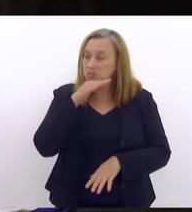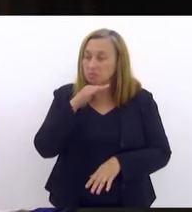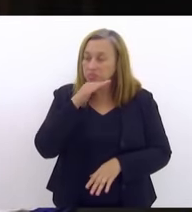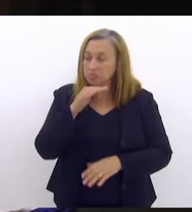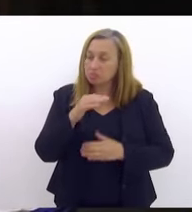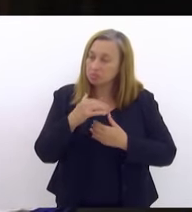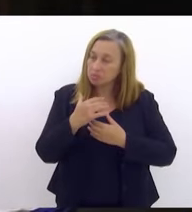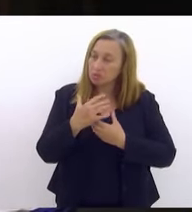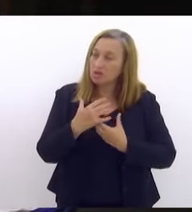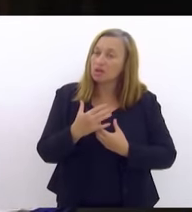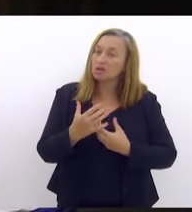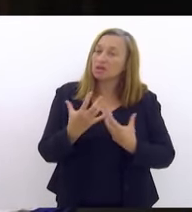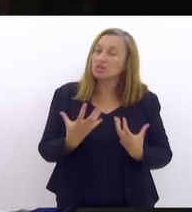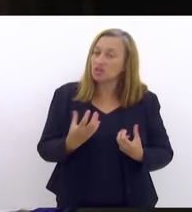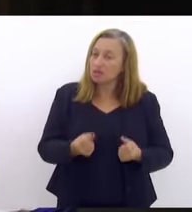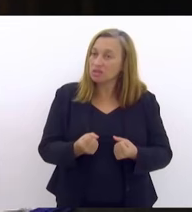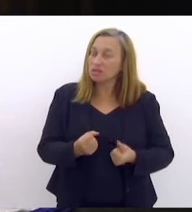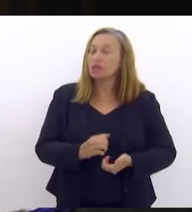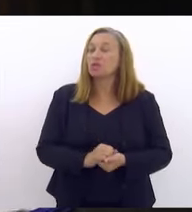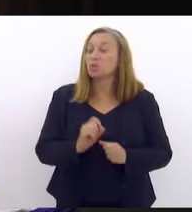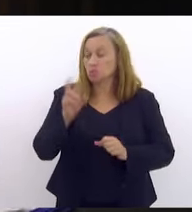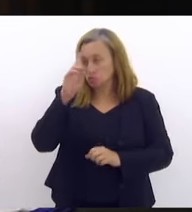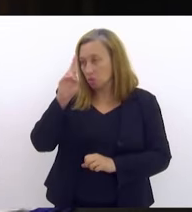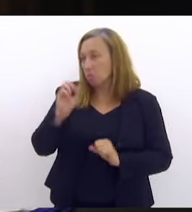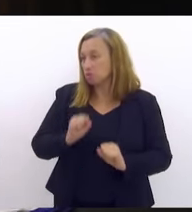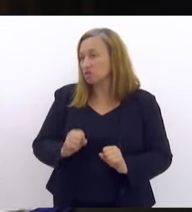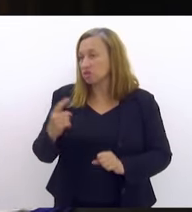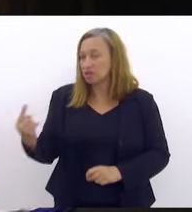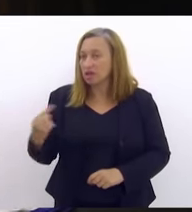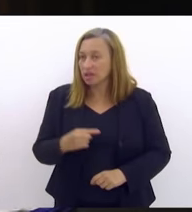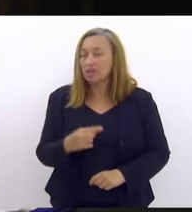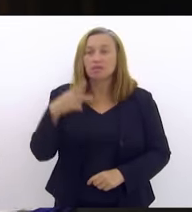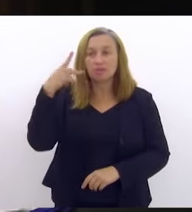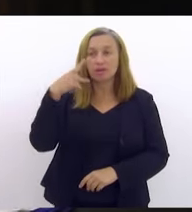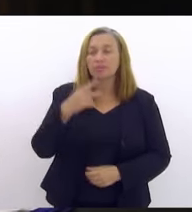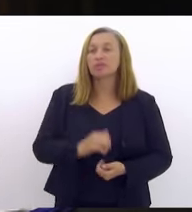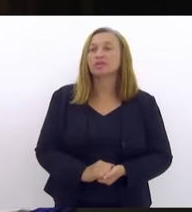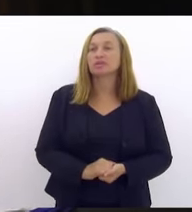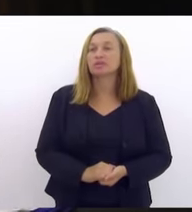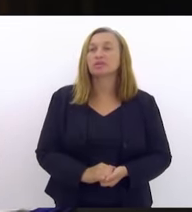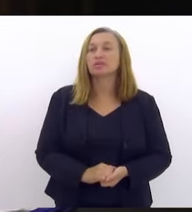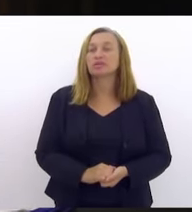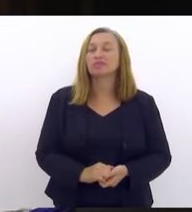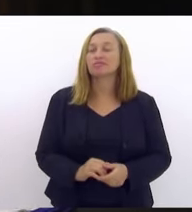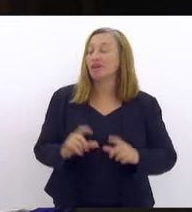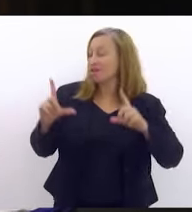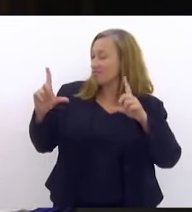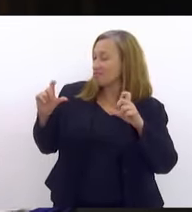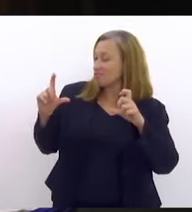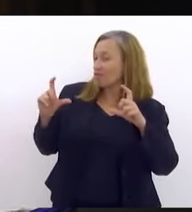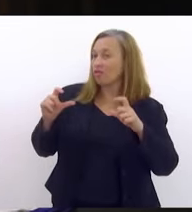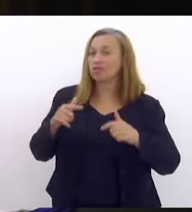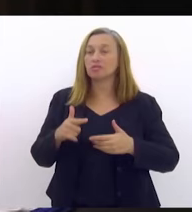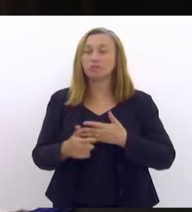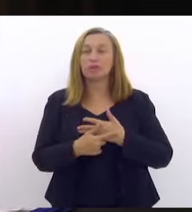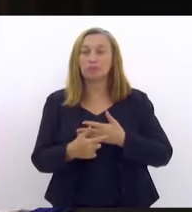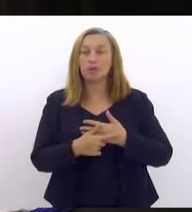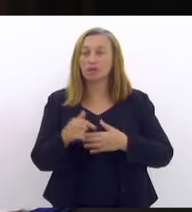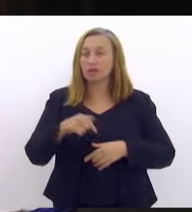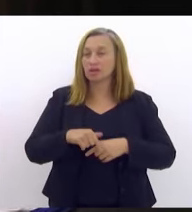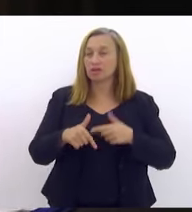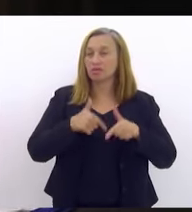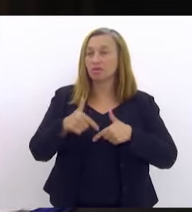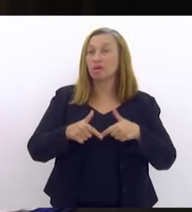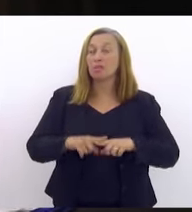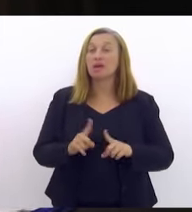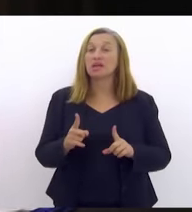abraçam. O senhor poderia muito bem estar aqui no parlamento, bacana, tirando foto, fazendo seu trabalho aqui, e